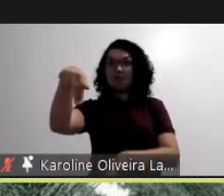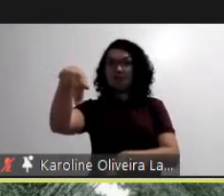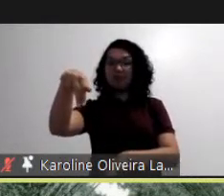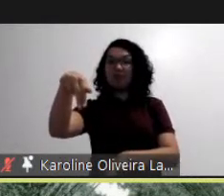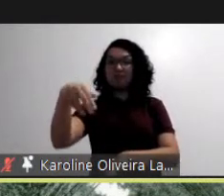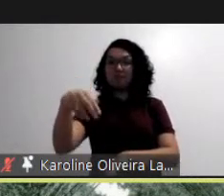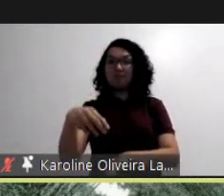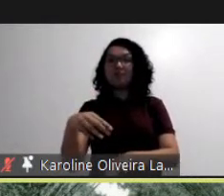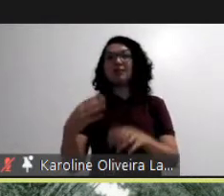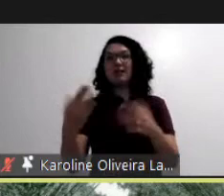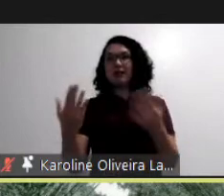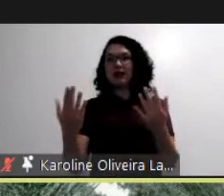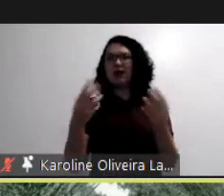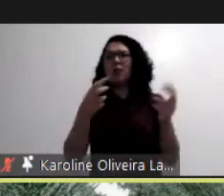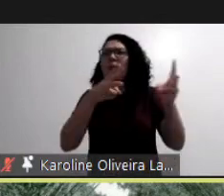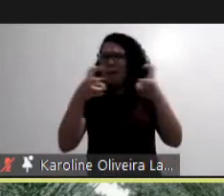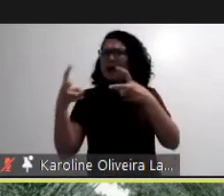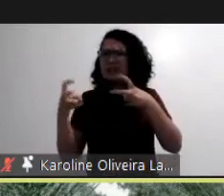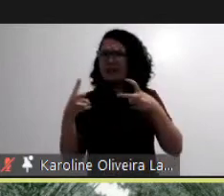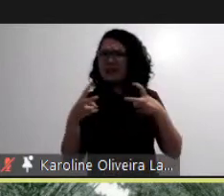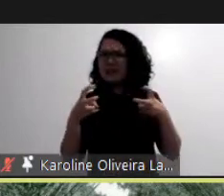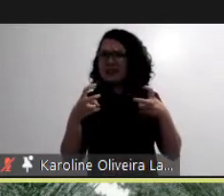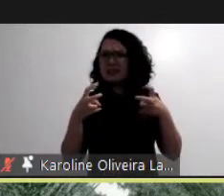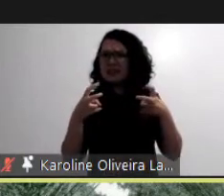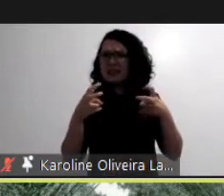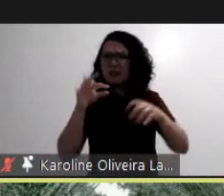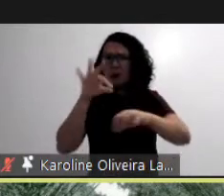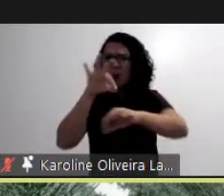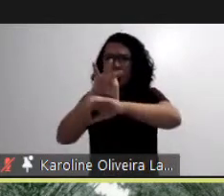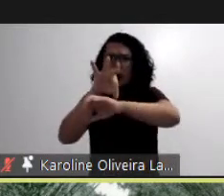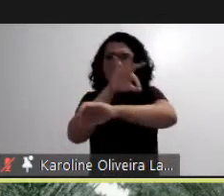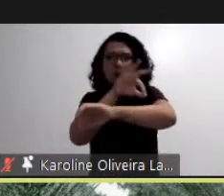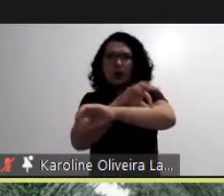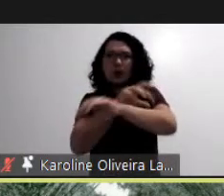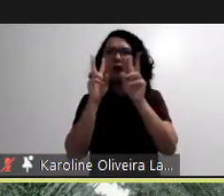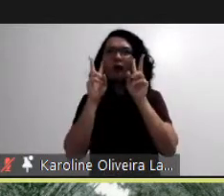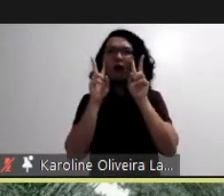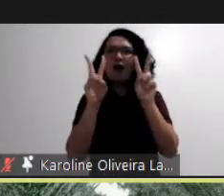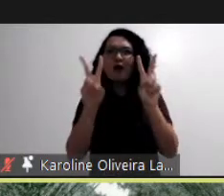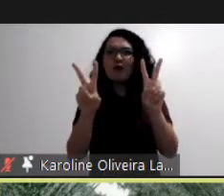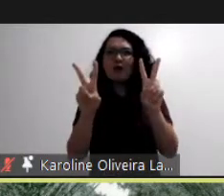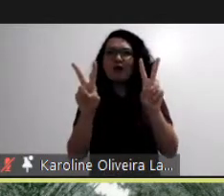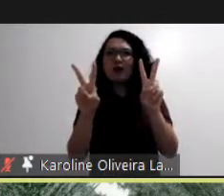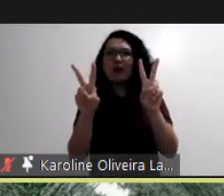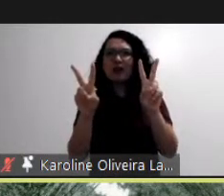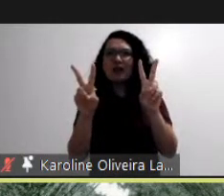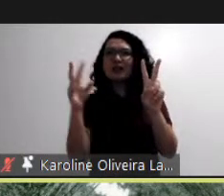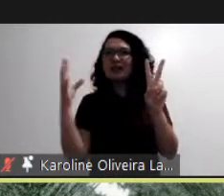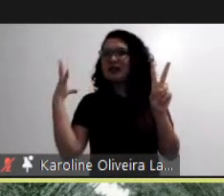essa cobertura incrível, e essa vista incrível do alto do prédio.